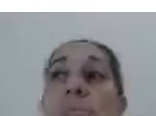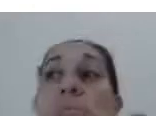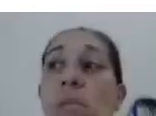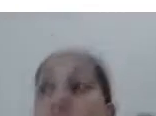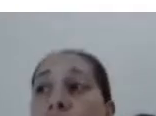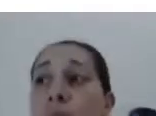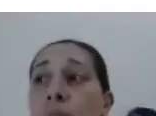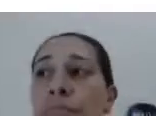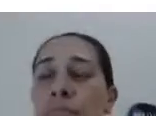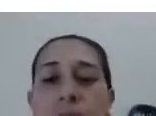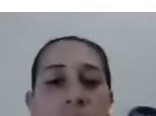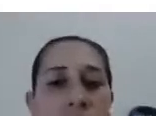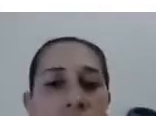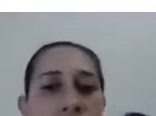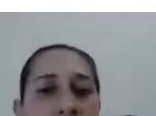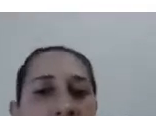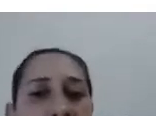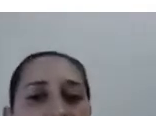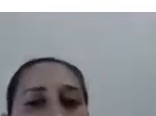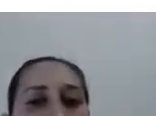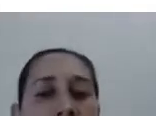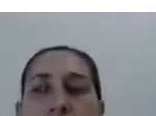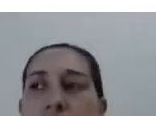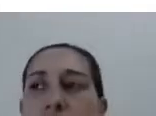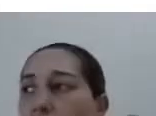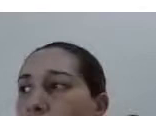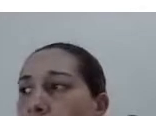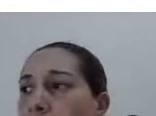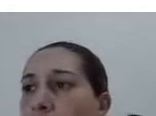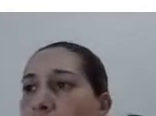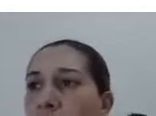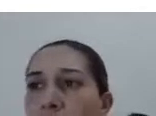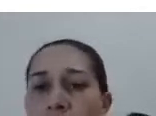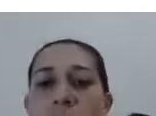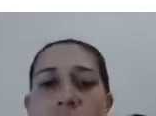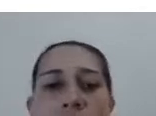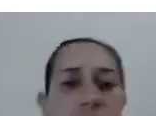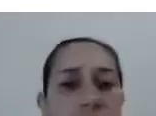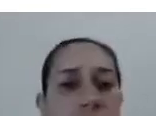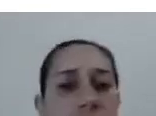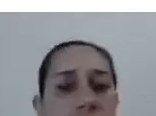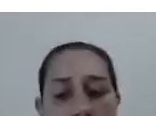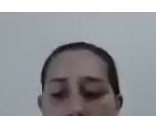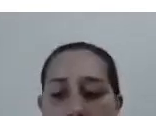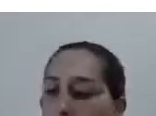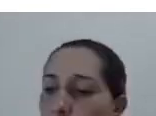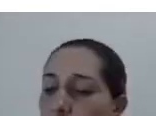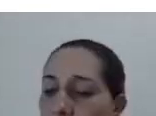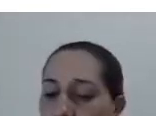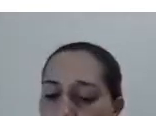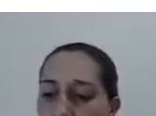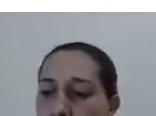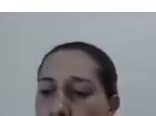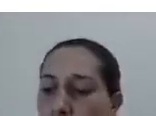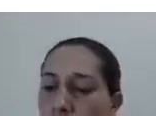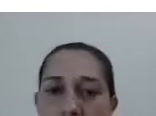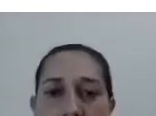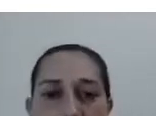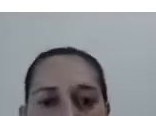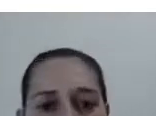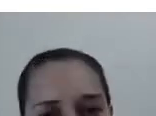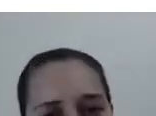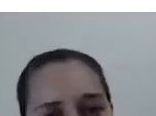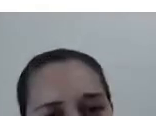não conseguiram acessar, são muito pouco, mas é questão de tempo, né? No momento que está acessando. Ó, eu vou colocar